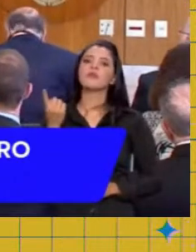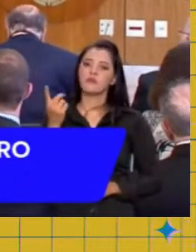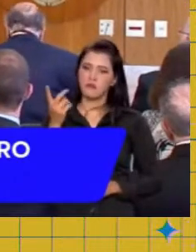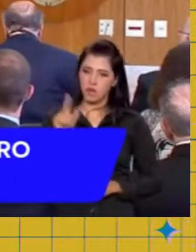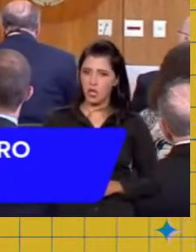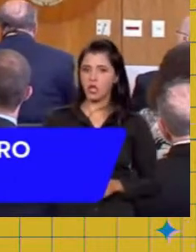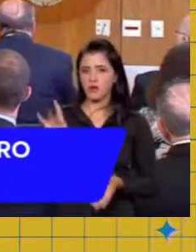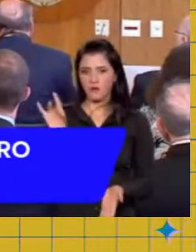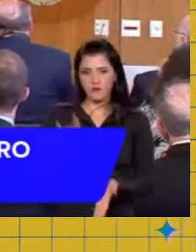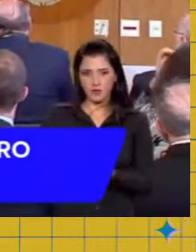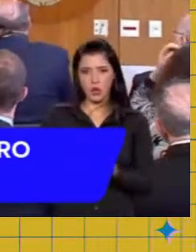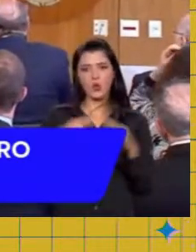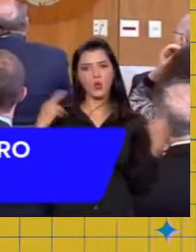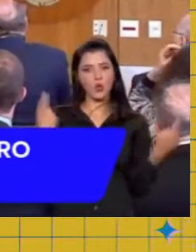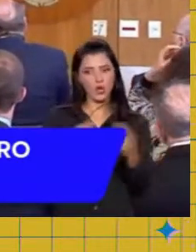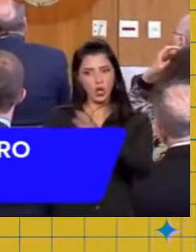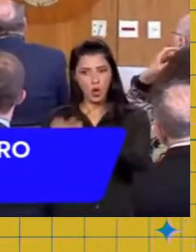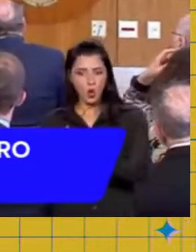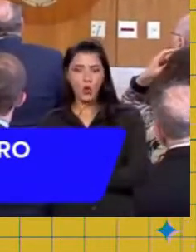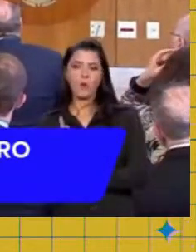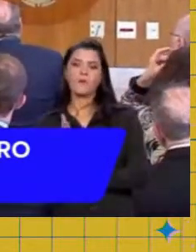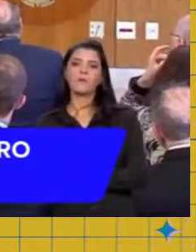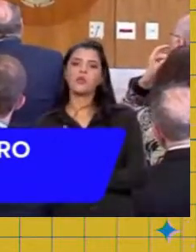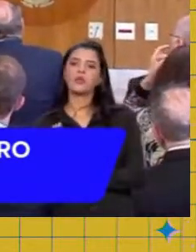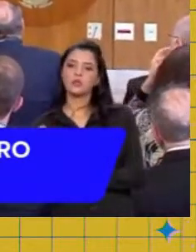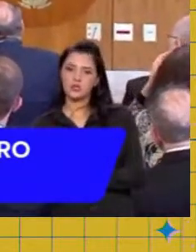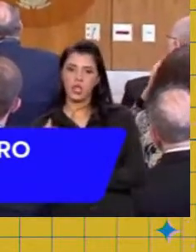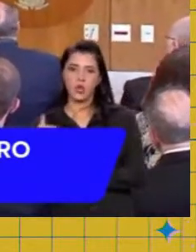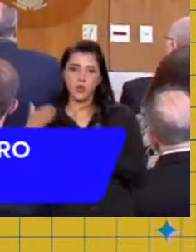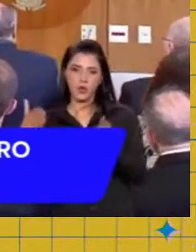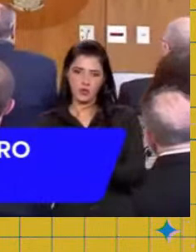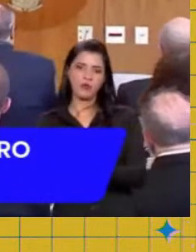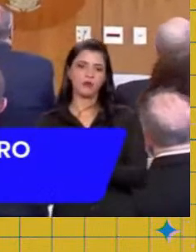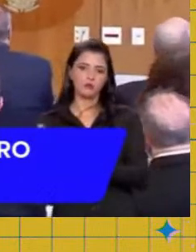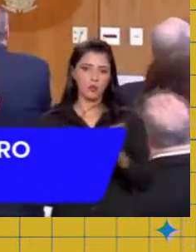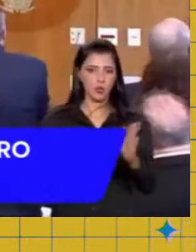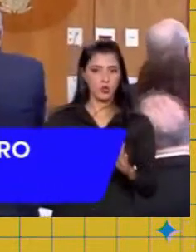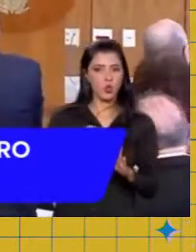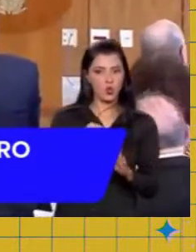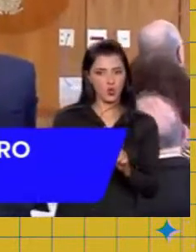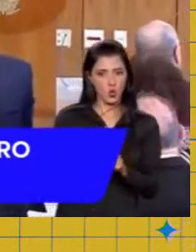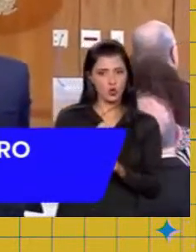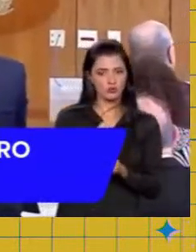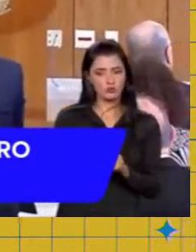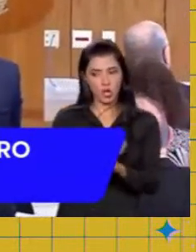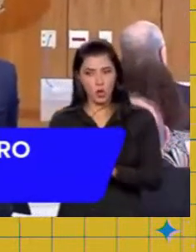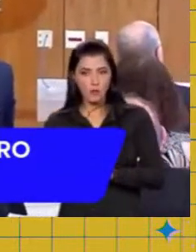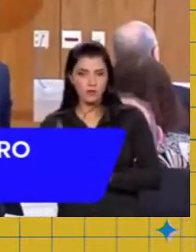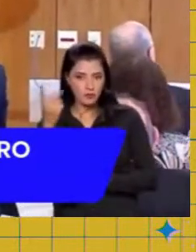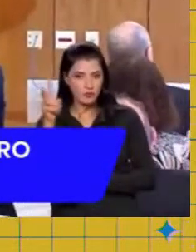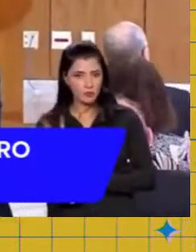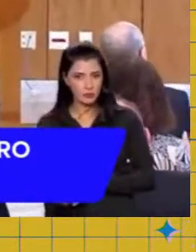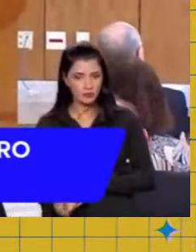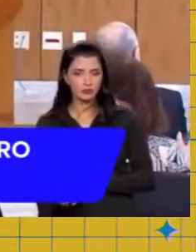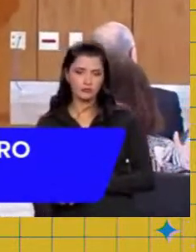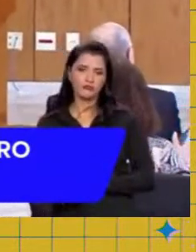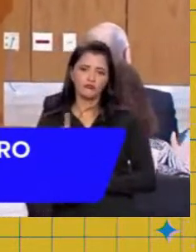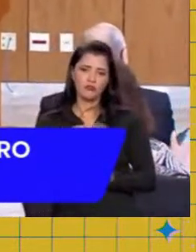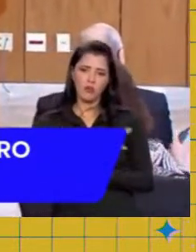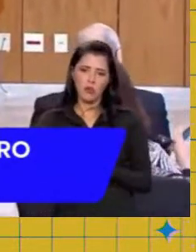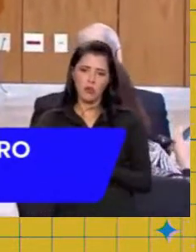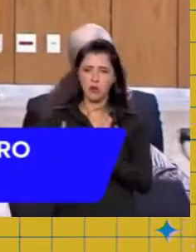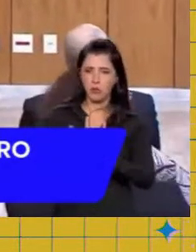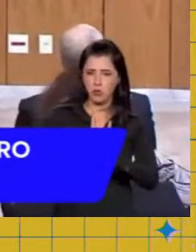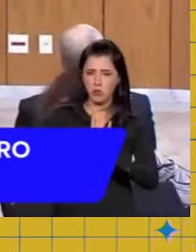oficial dos brics que eu vou participar depois de oito anos e tem várias propostas